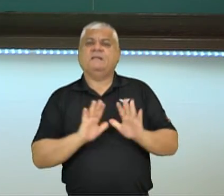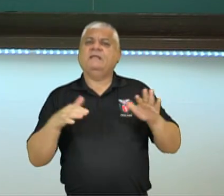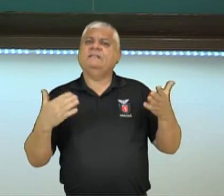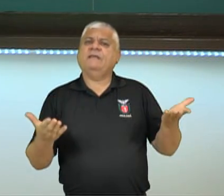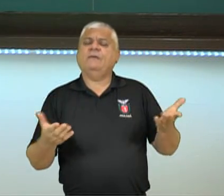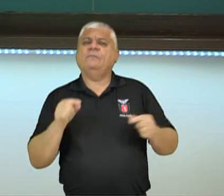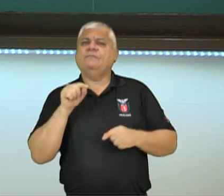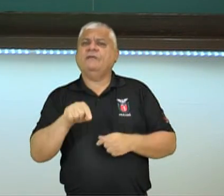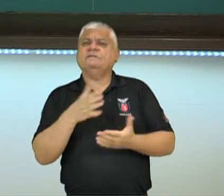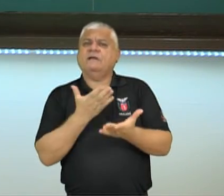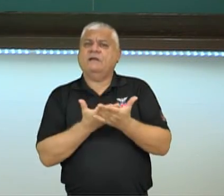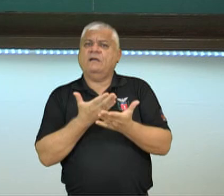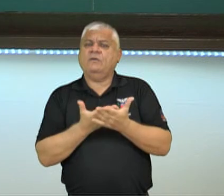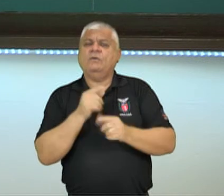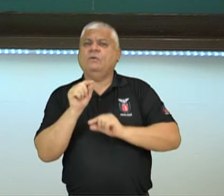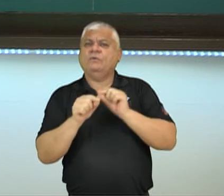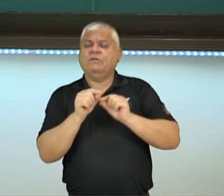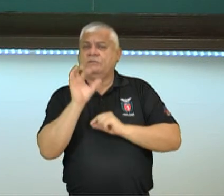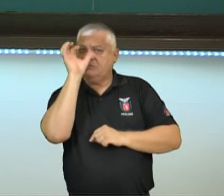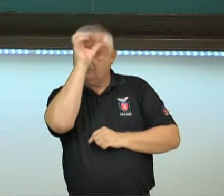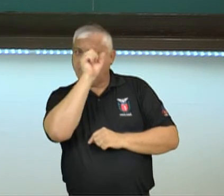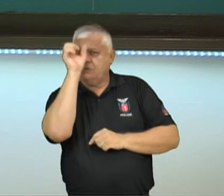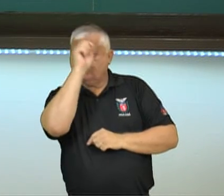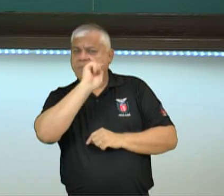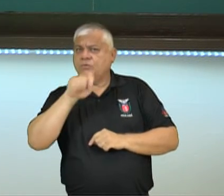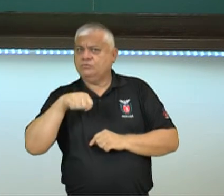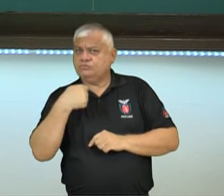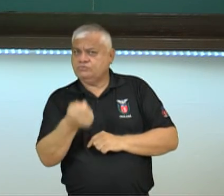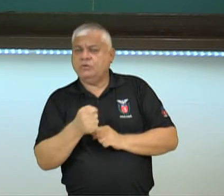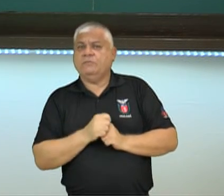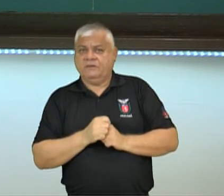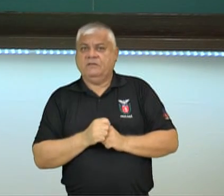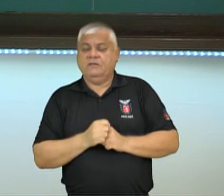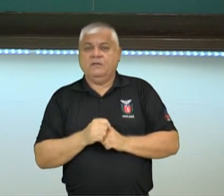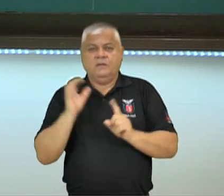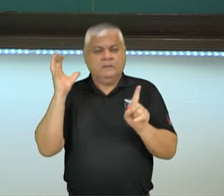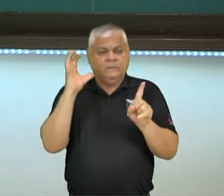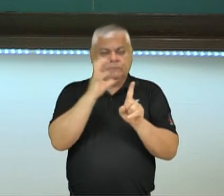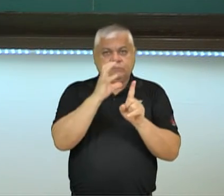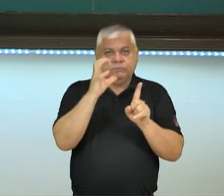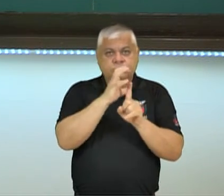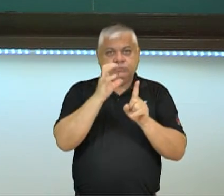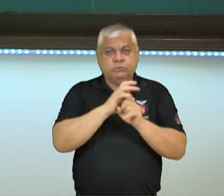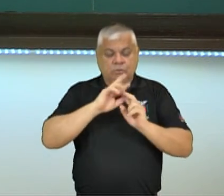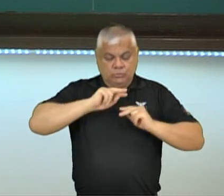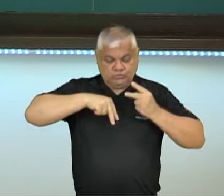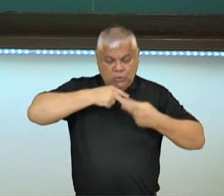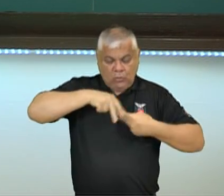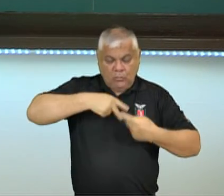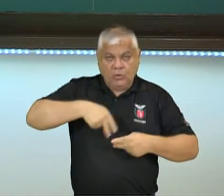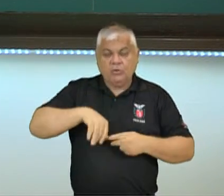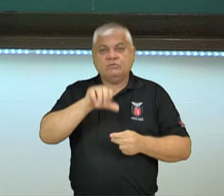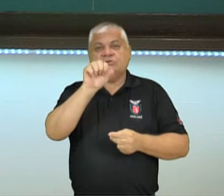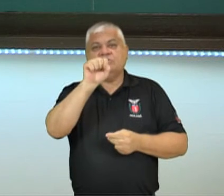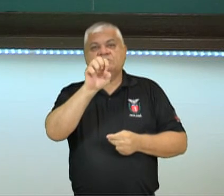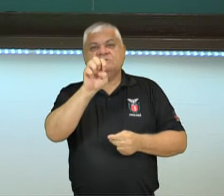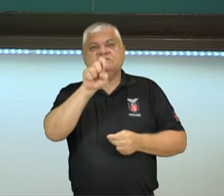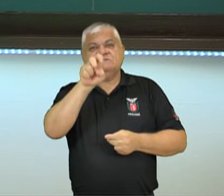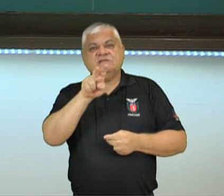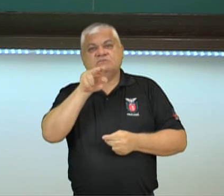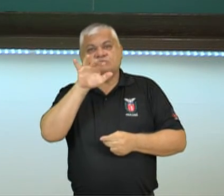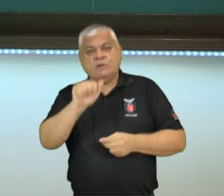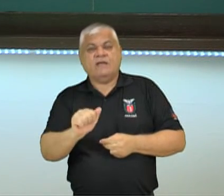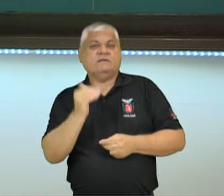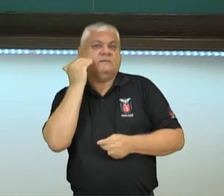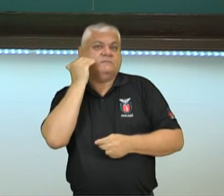Então, nesta aula, nós falamos sobre a influência dos hormônios sexuais nesse